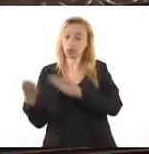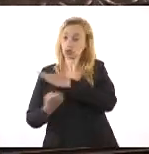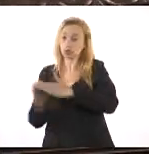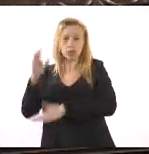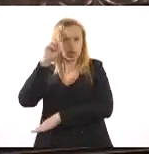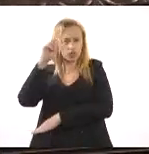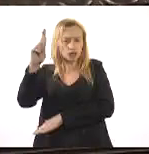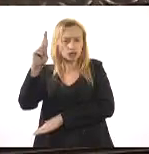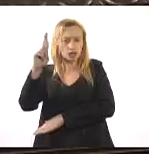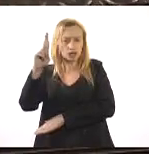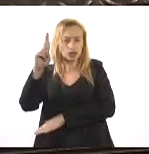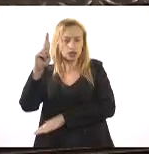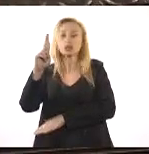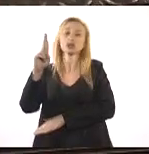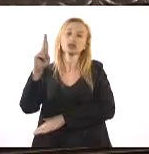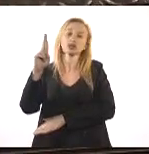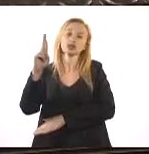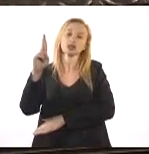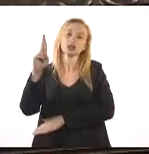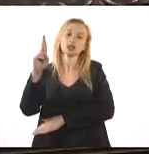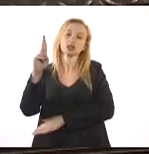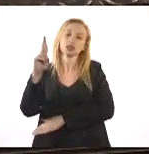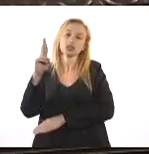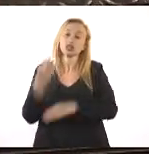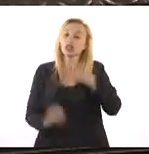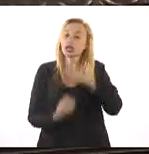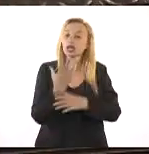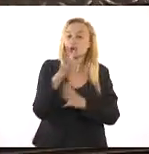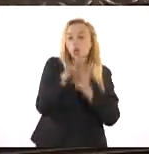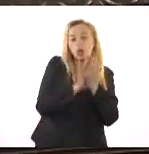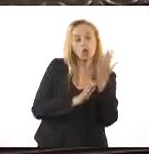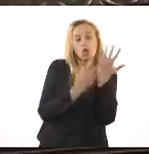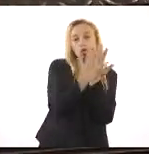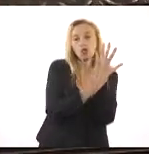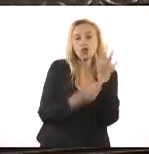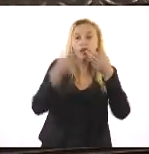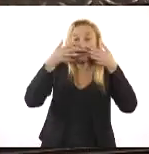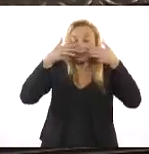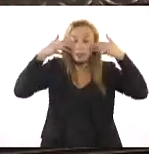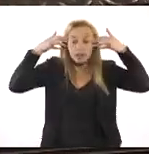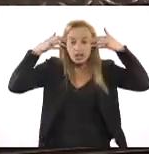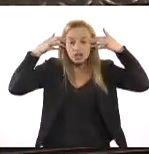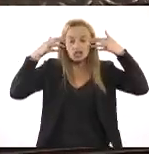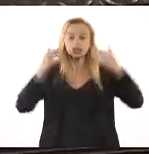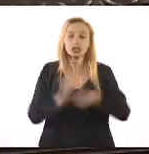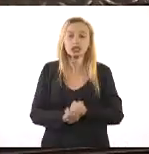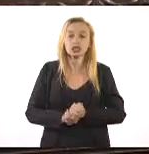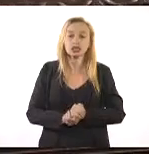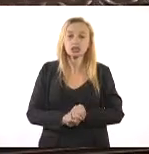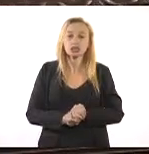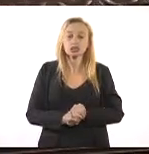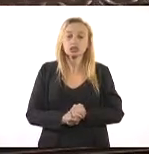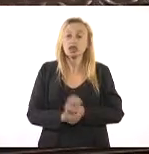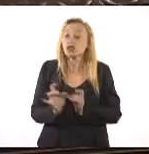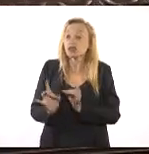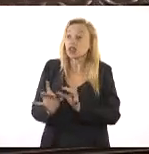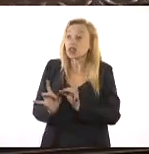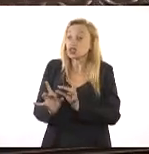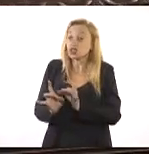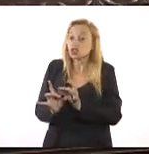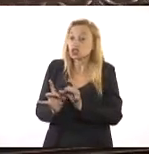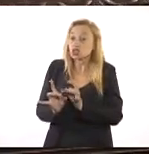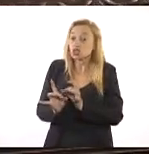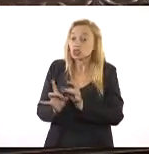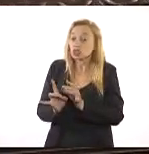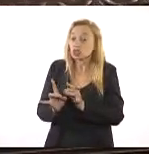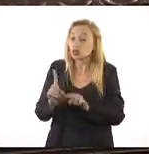que fabricam luva, que fabricam máscara, exporte essas mercadorias,